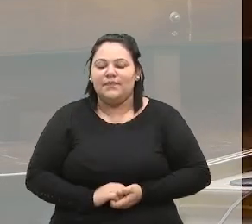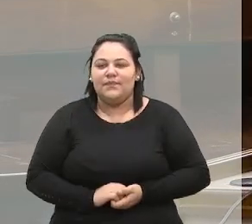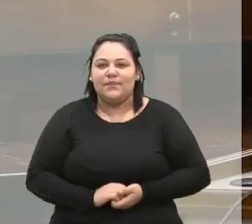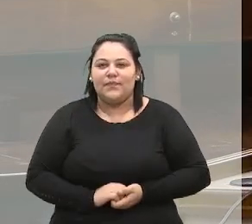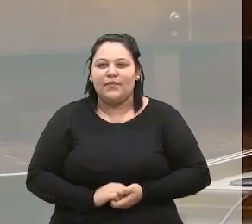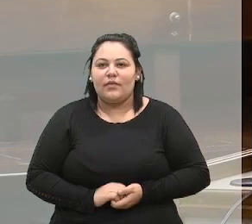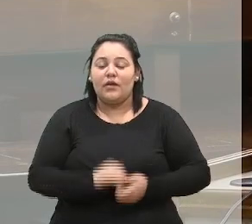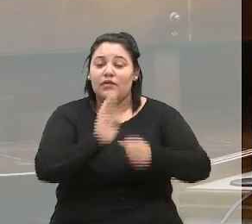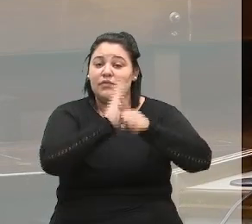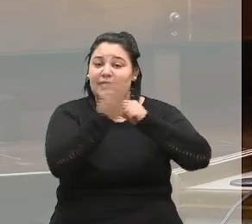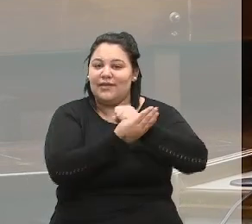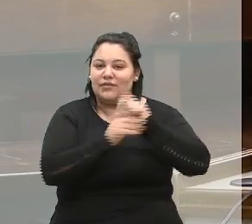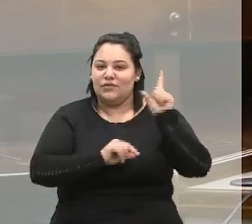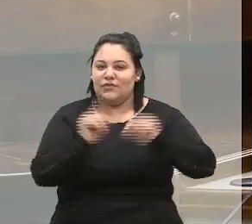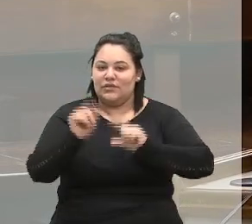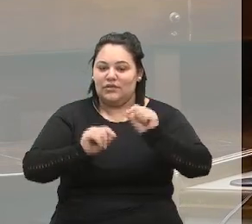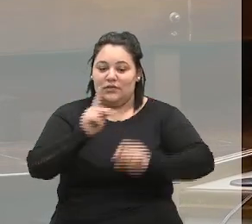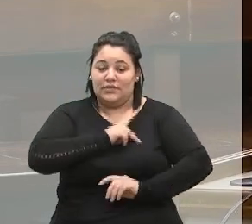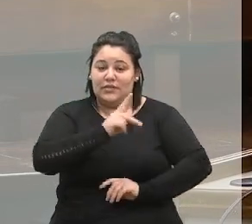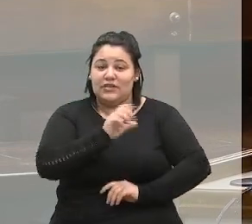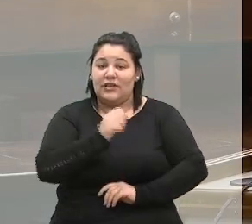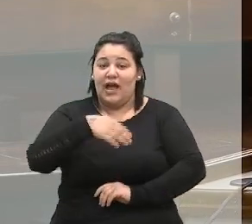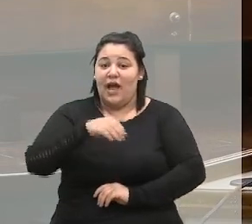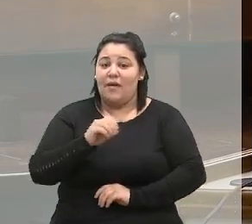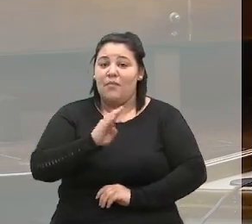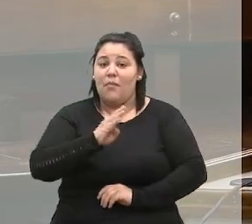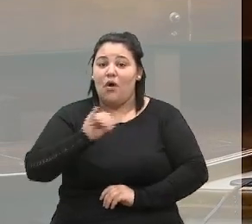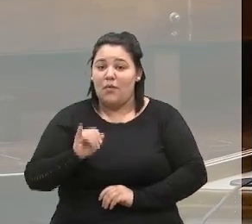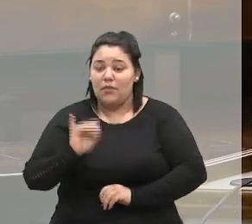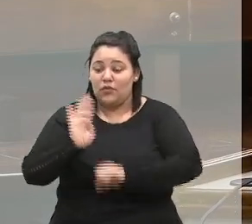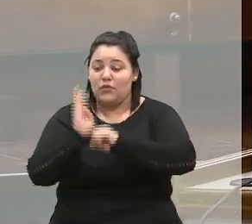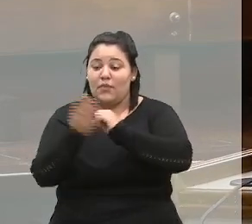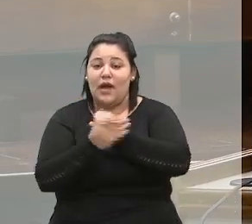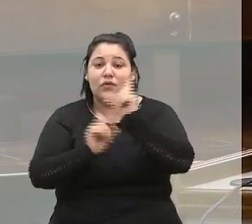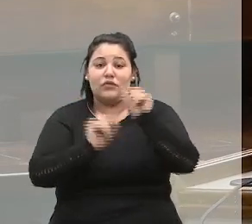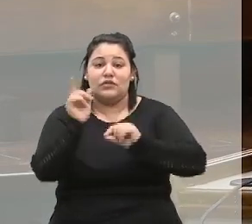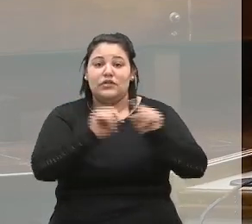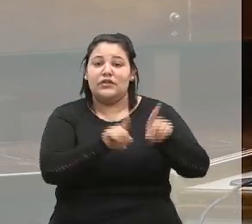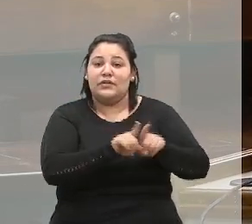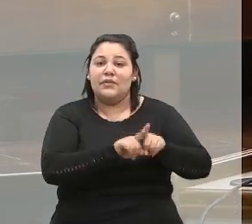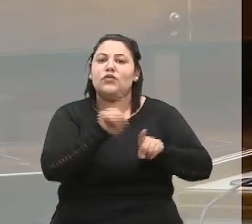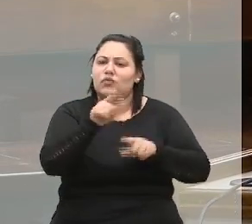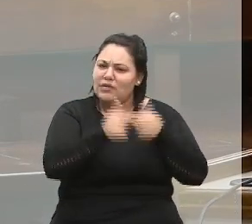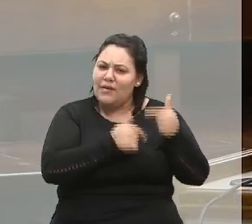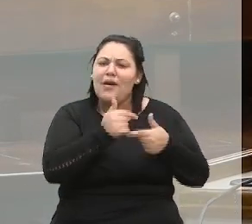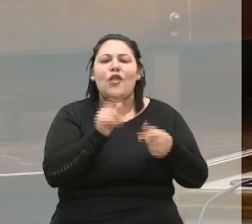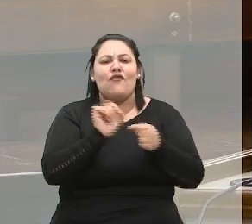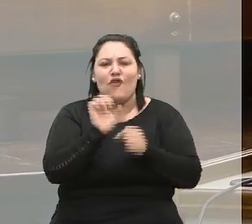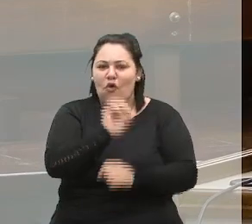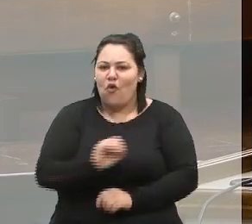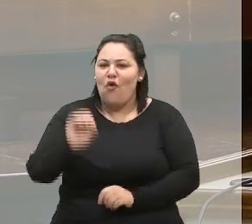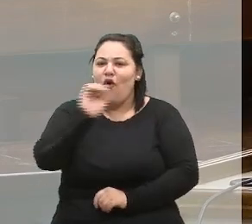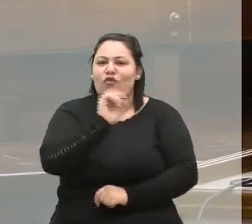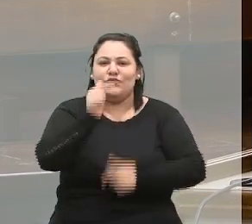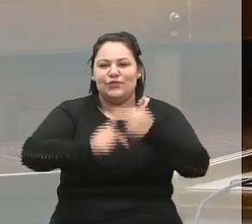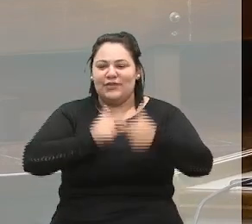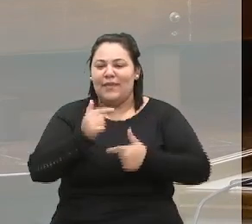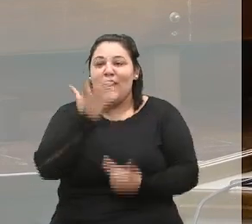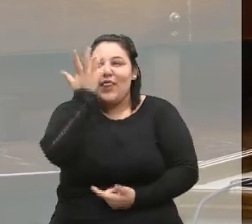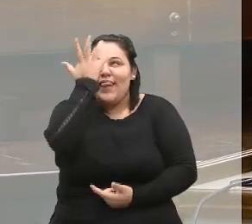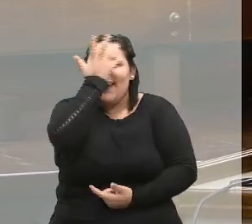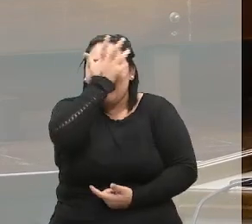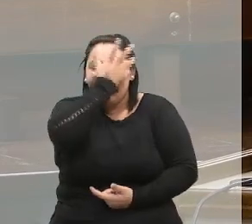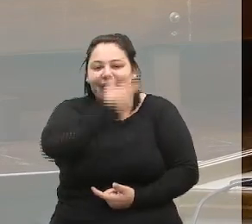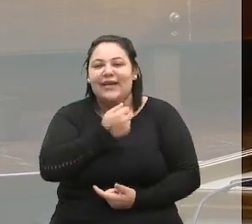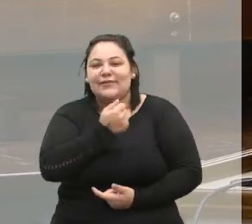no bairro Cruzeiro, como presidente da MOB do bairro Cruzeiro, tu também atuou, fez um ótimo trabalho, um trabalho muito lindo, um trabalho